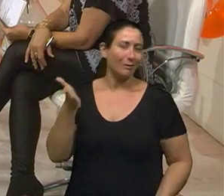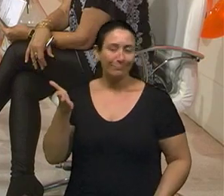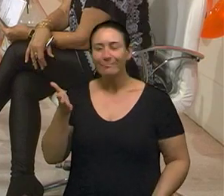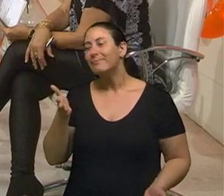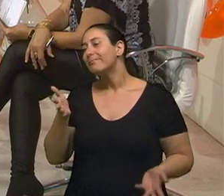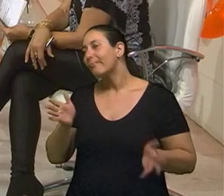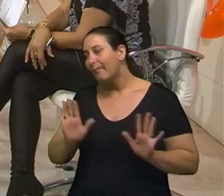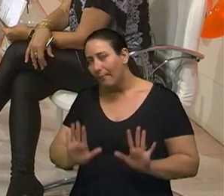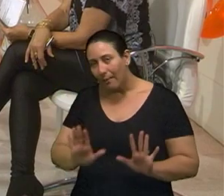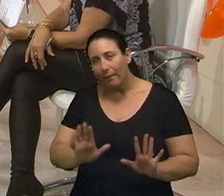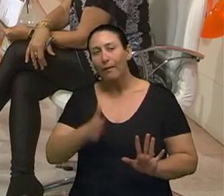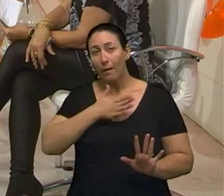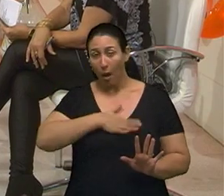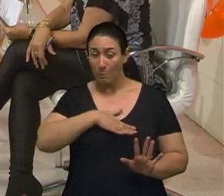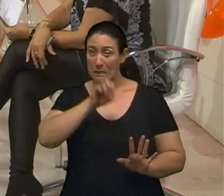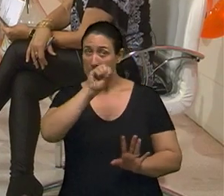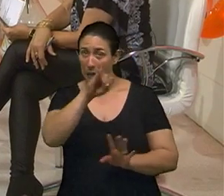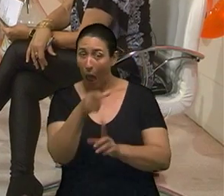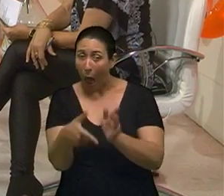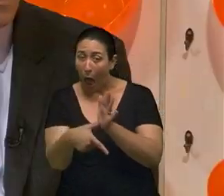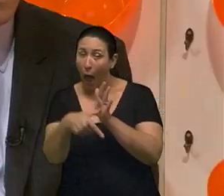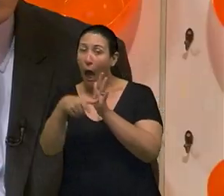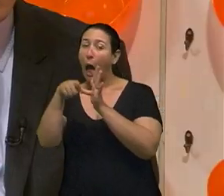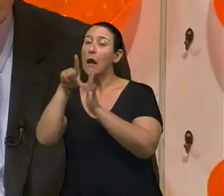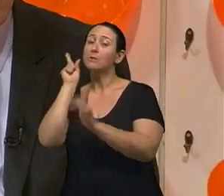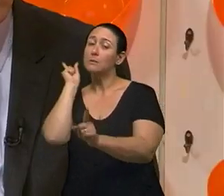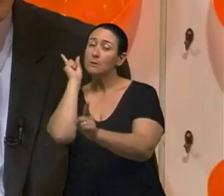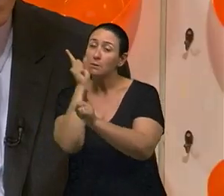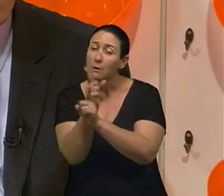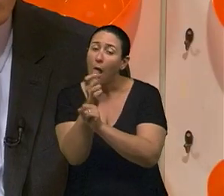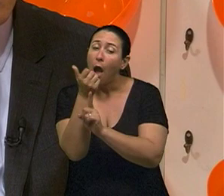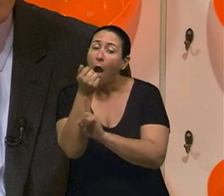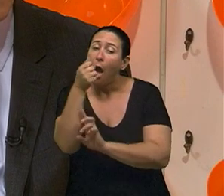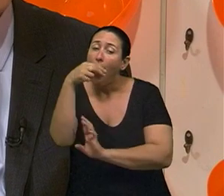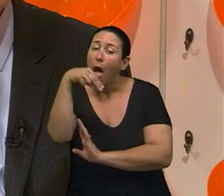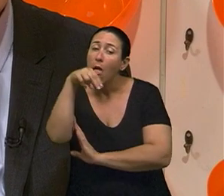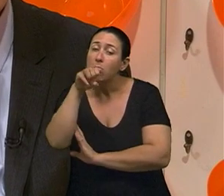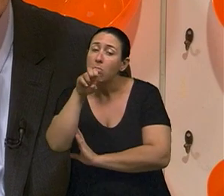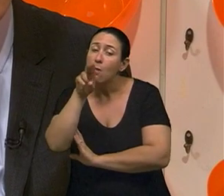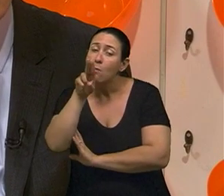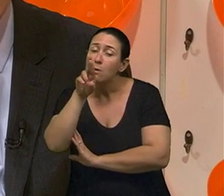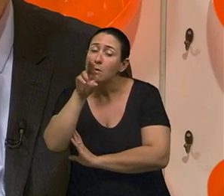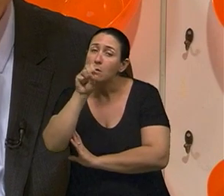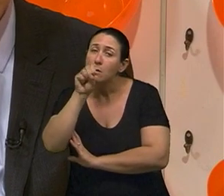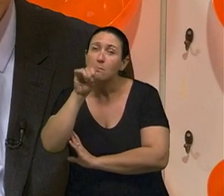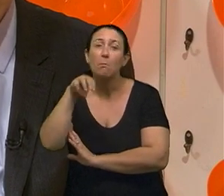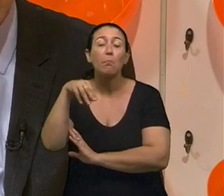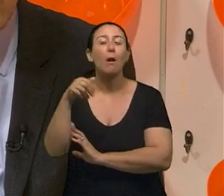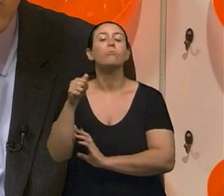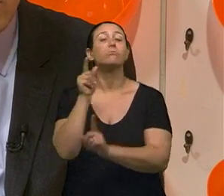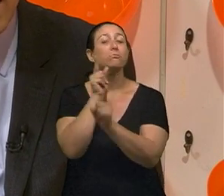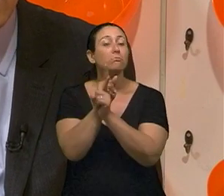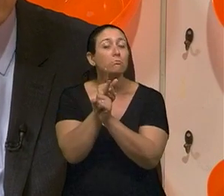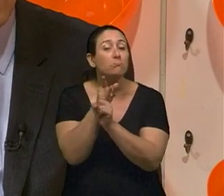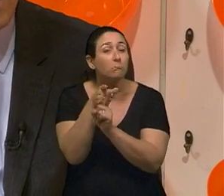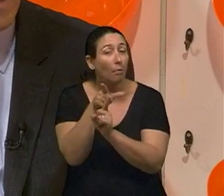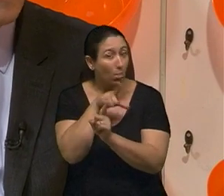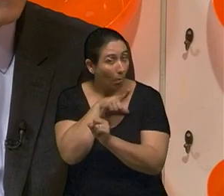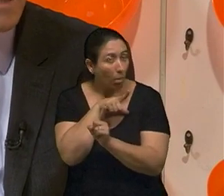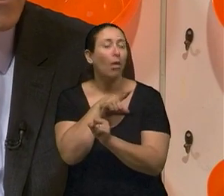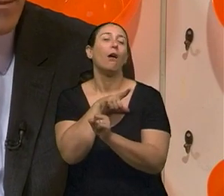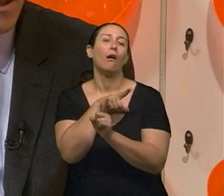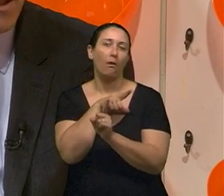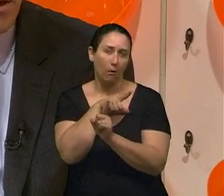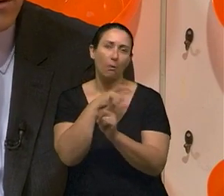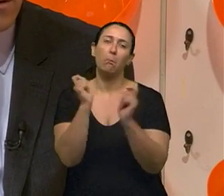nós detectarmos o aneurisma precocemente antes dele romper a chance de tratamento com sucesso